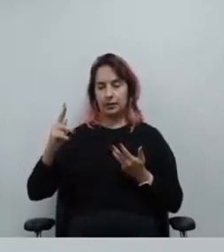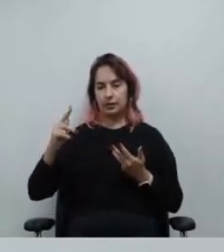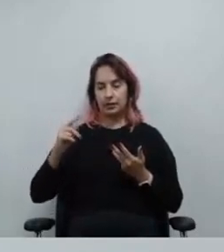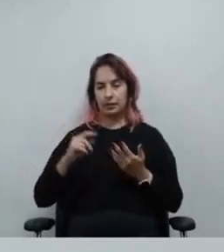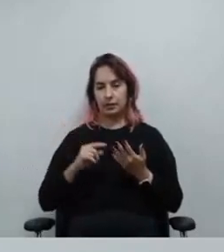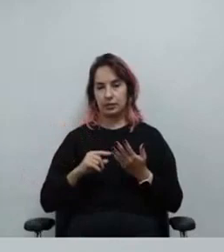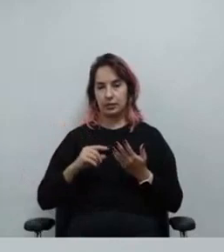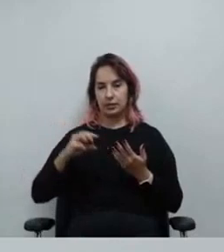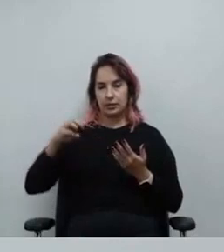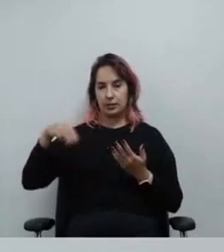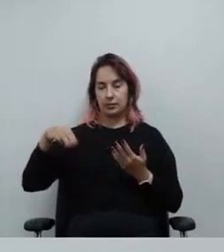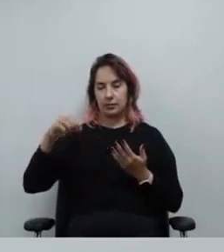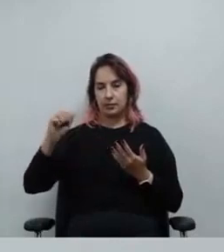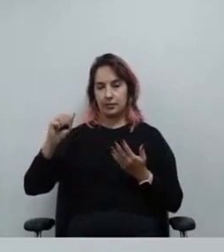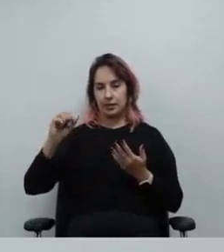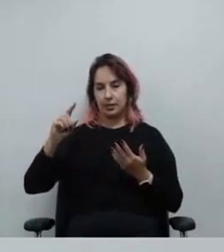Chagas,